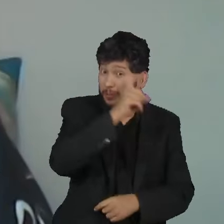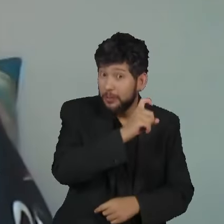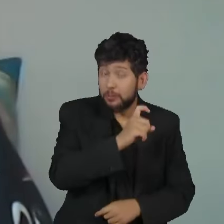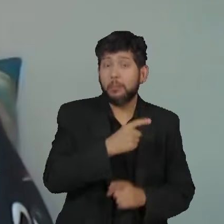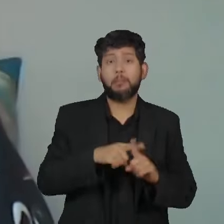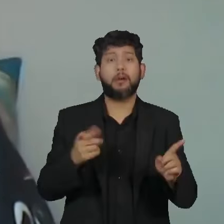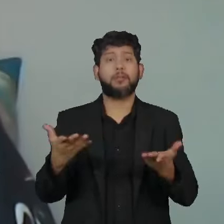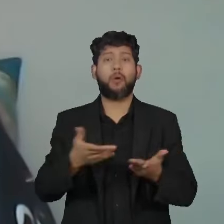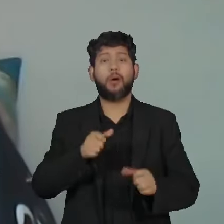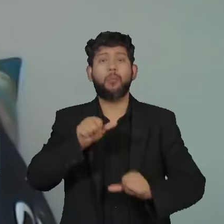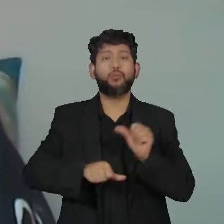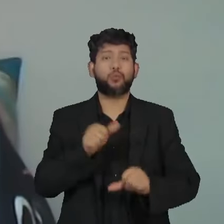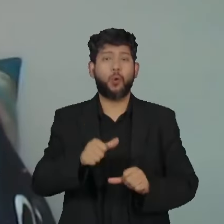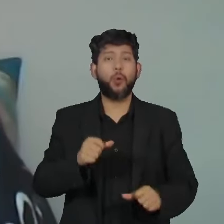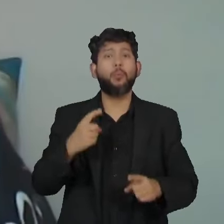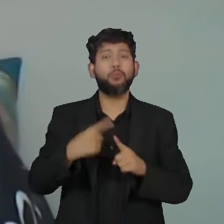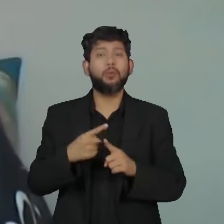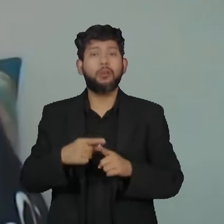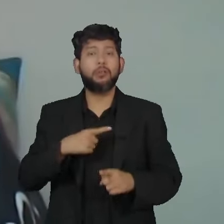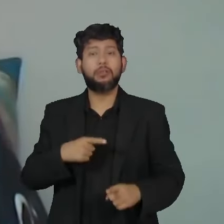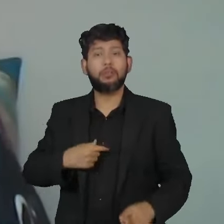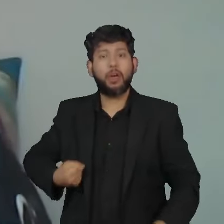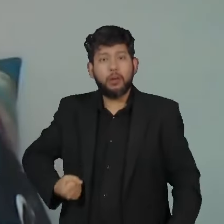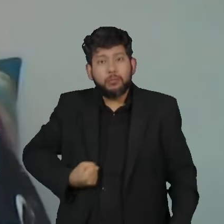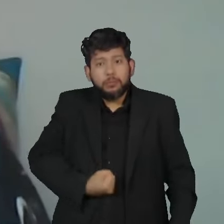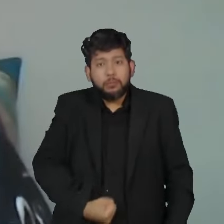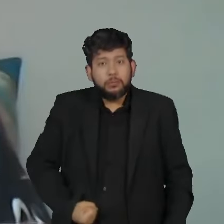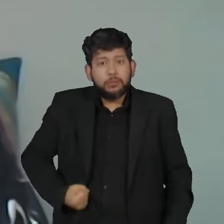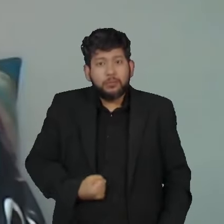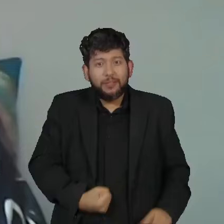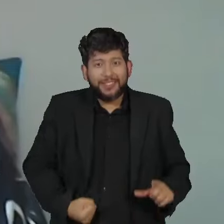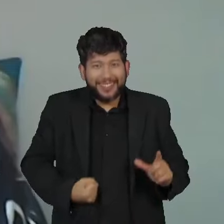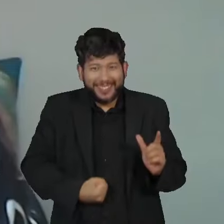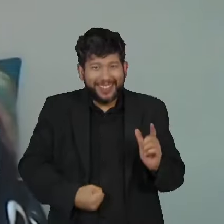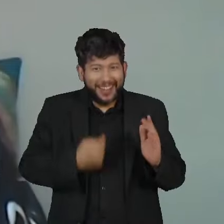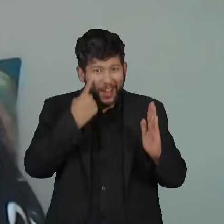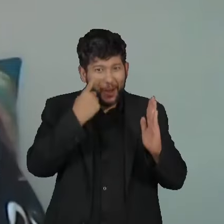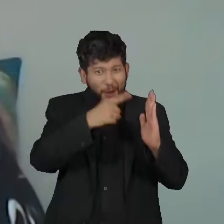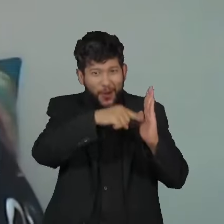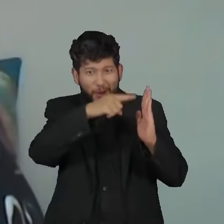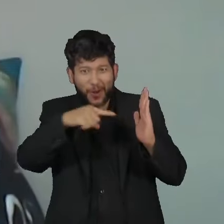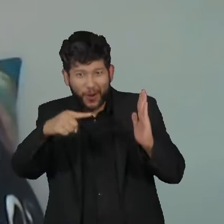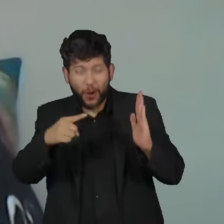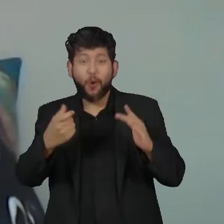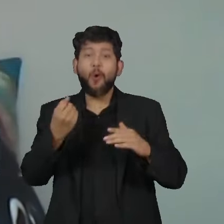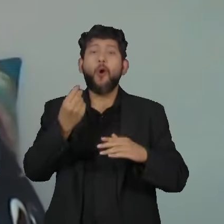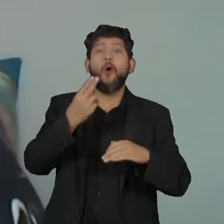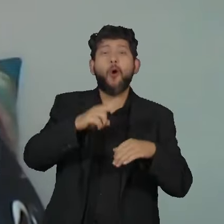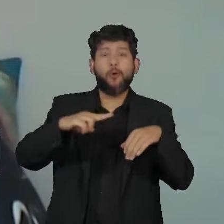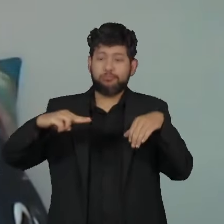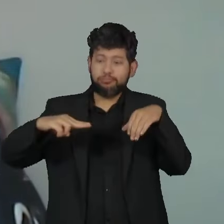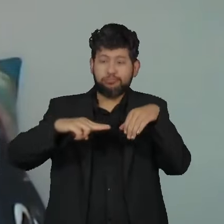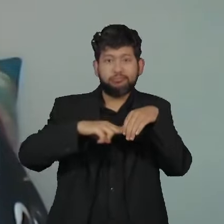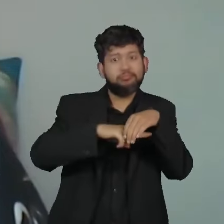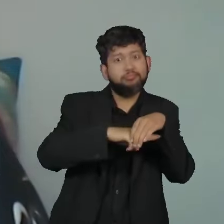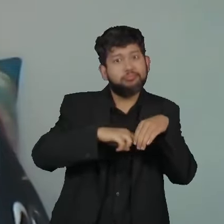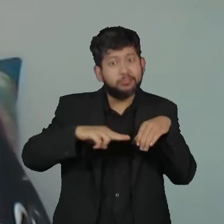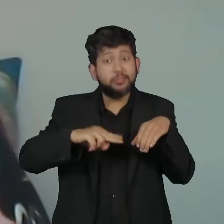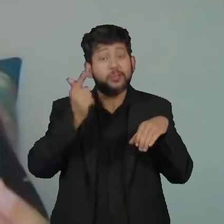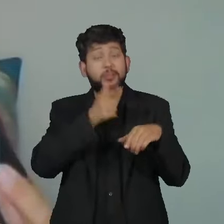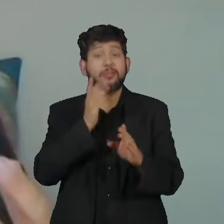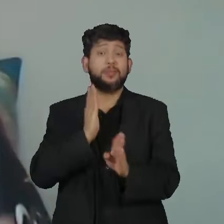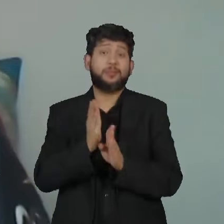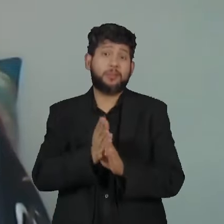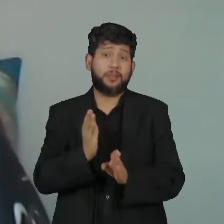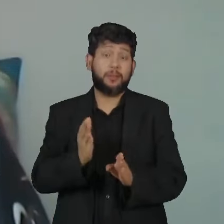métodos de imagem, tanto na ultrassonografia quanto na ressonância, ele é recente e ainda assim ele quer um profissional